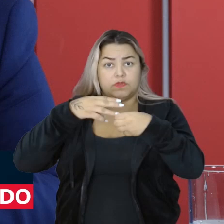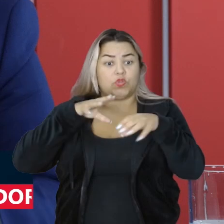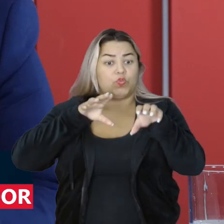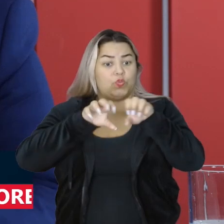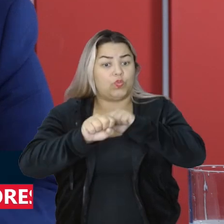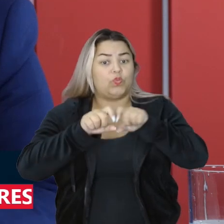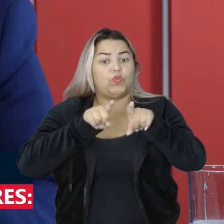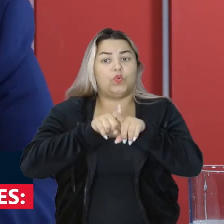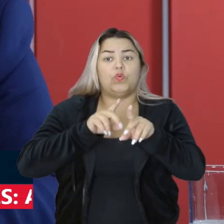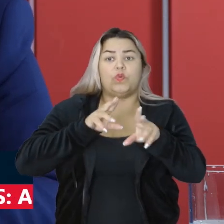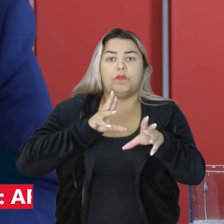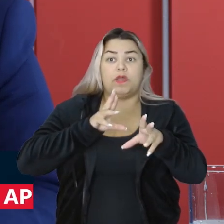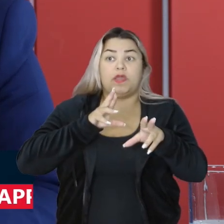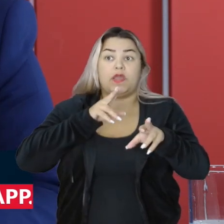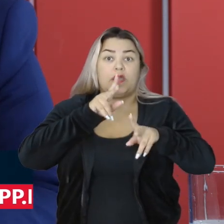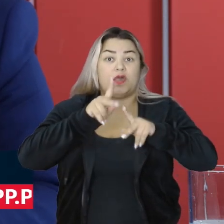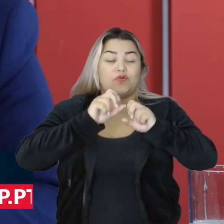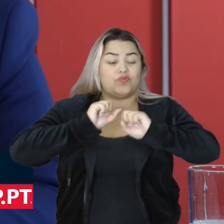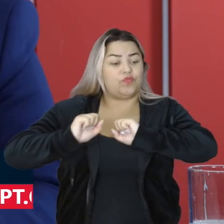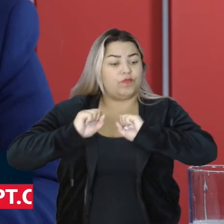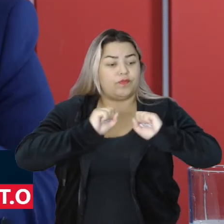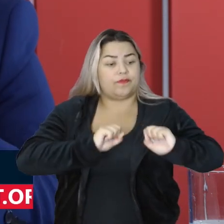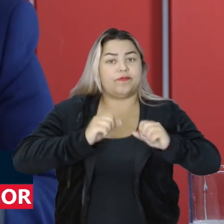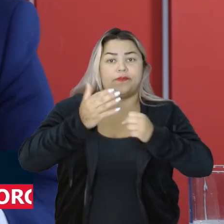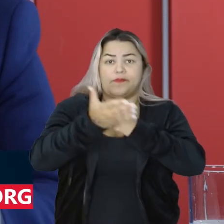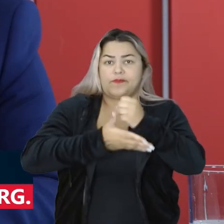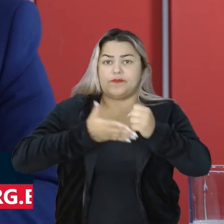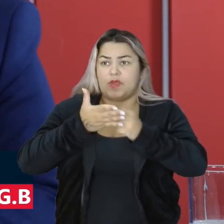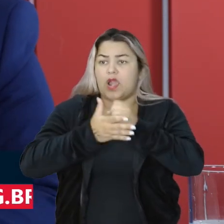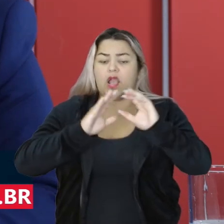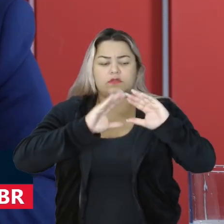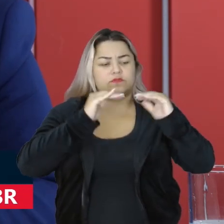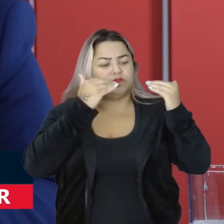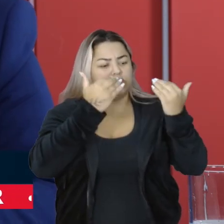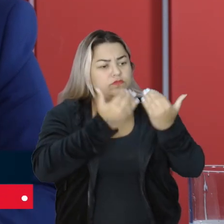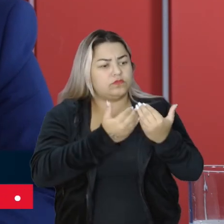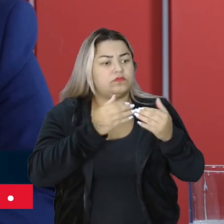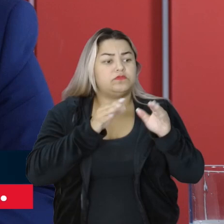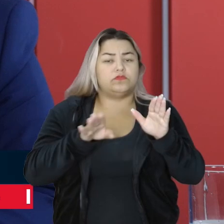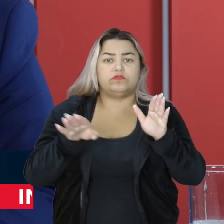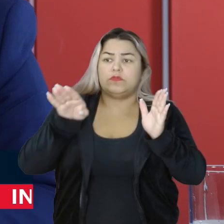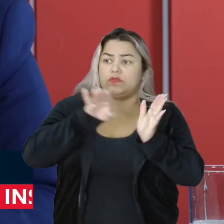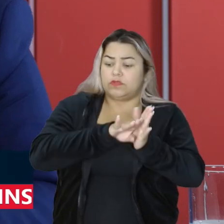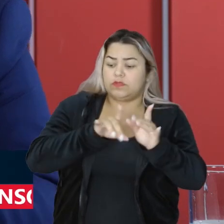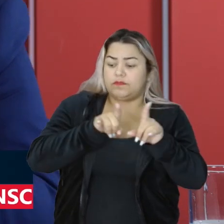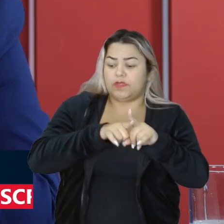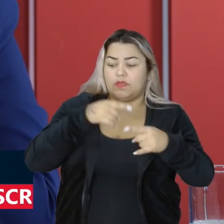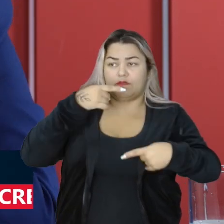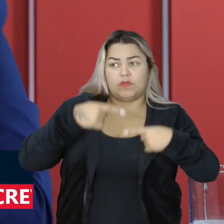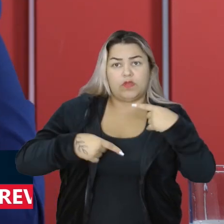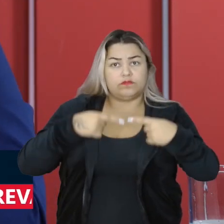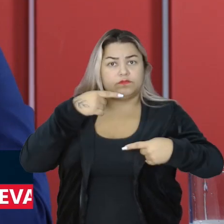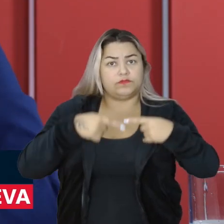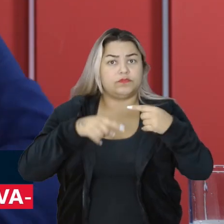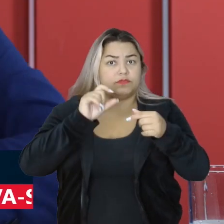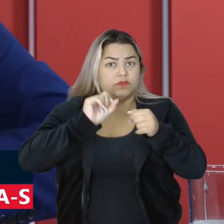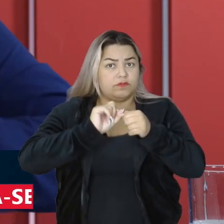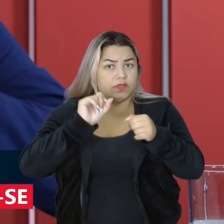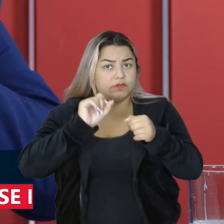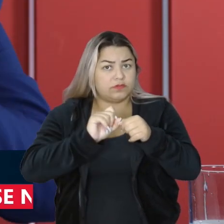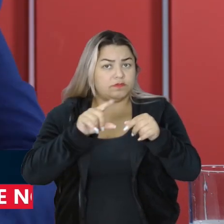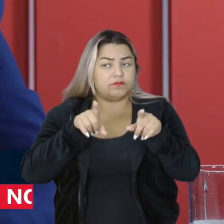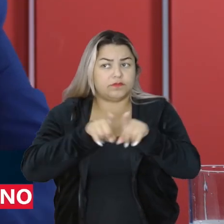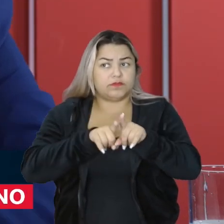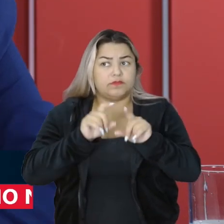rede muito poderosa de base comunitária, né, chegando lá na ponta com políticas que fazem com que esses recursos, que